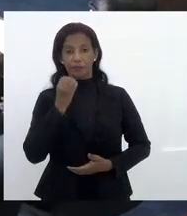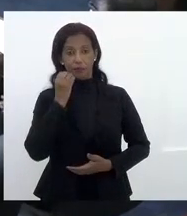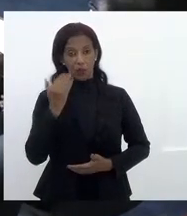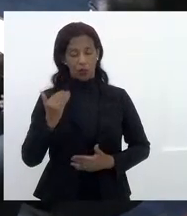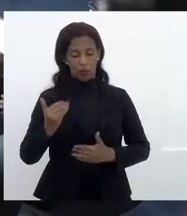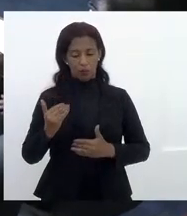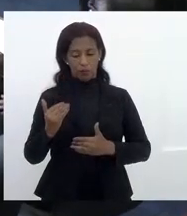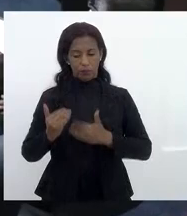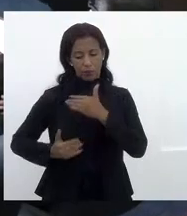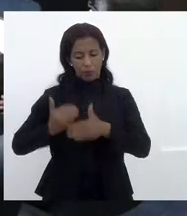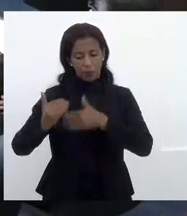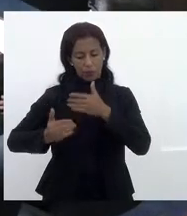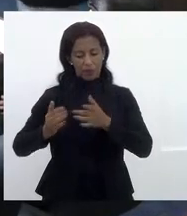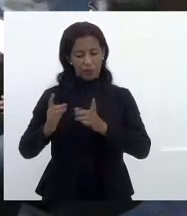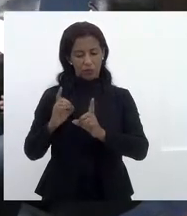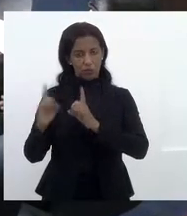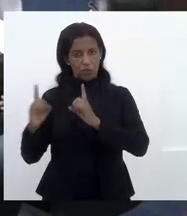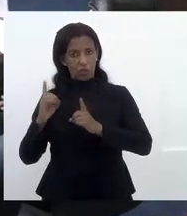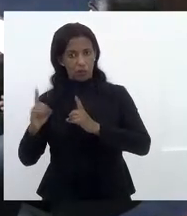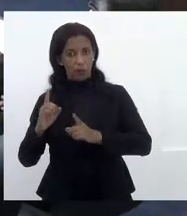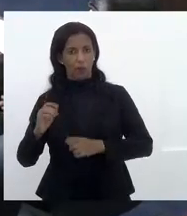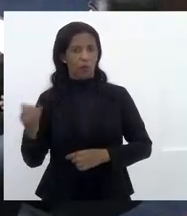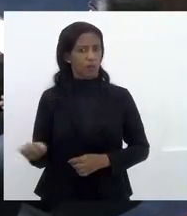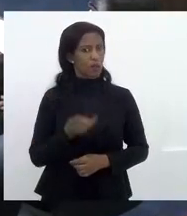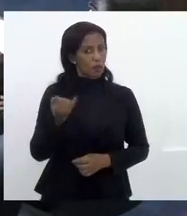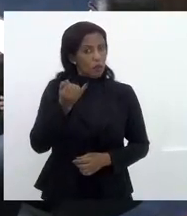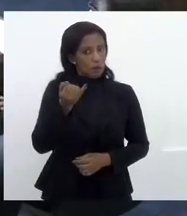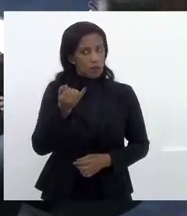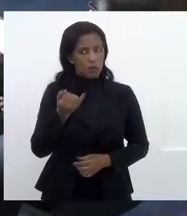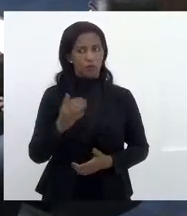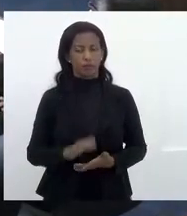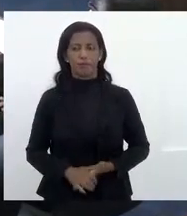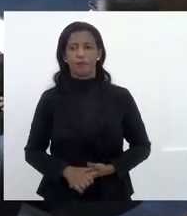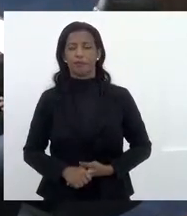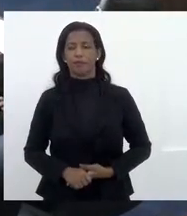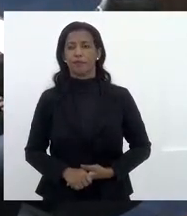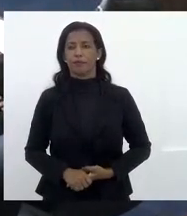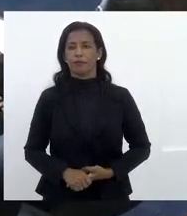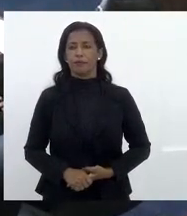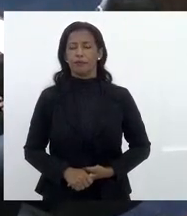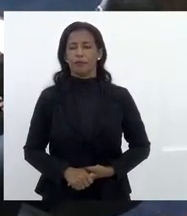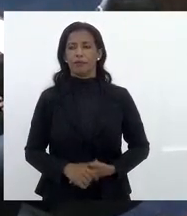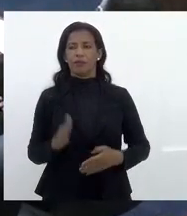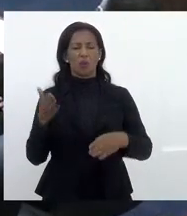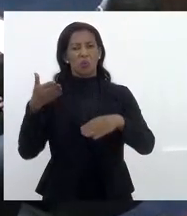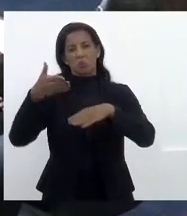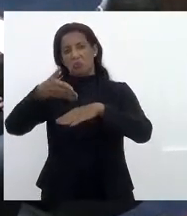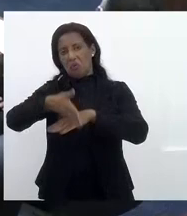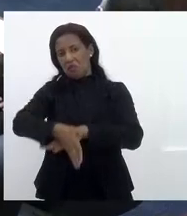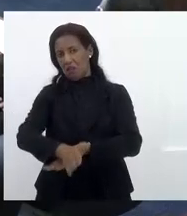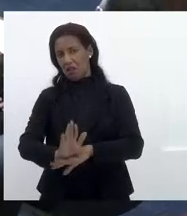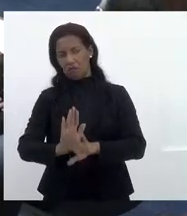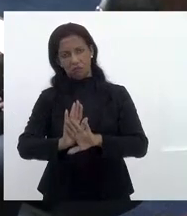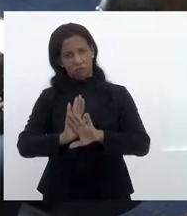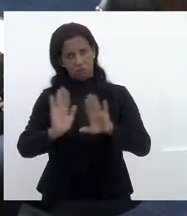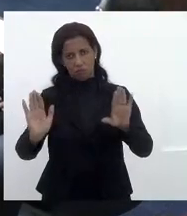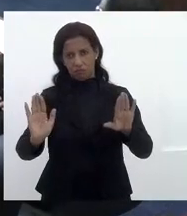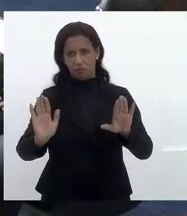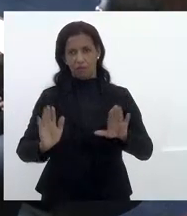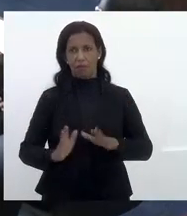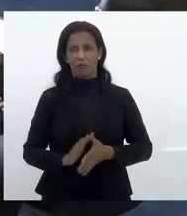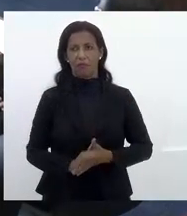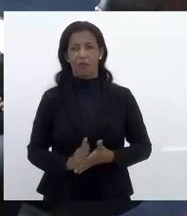processo dinâmico é importante que a gente pretende incidir sobre isso não vou entrar no mérito né